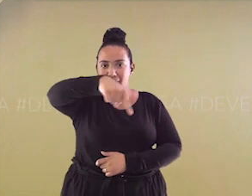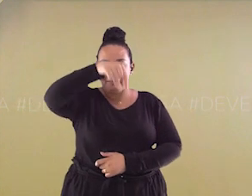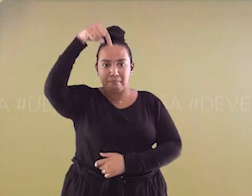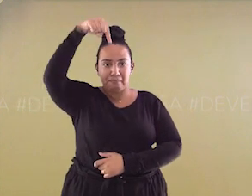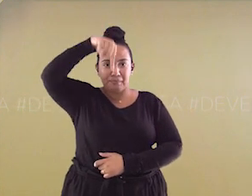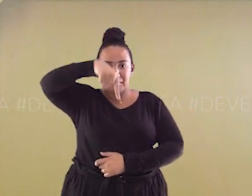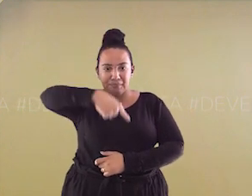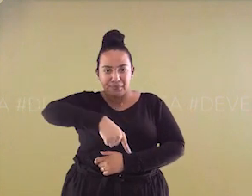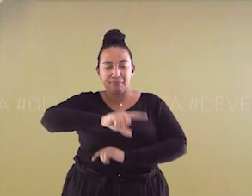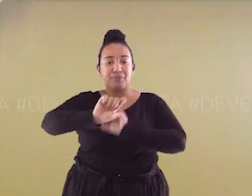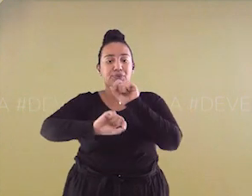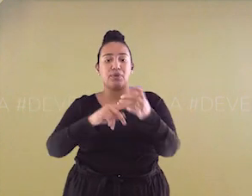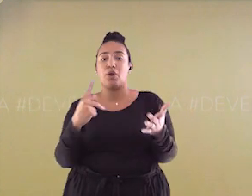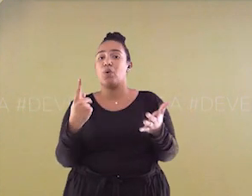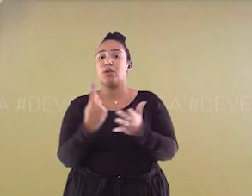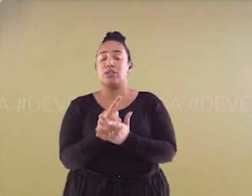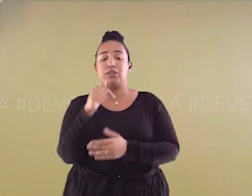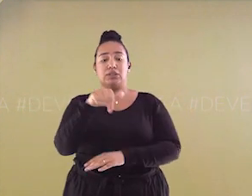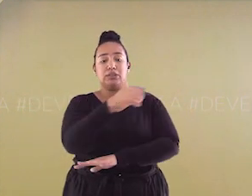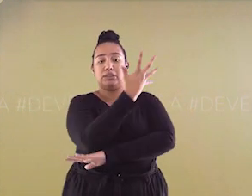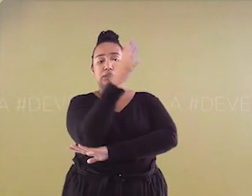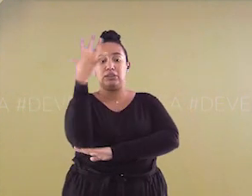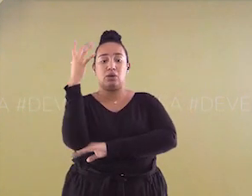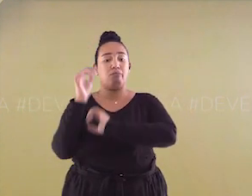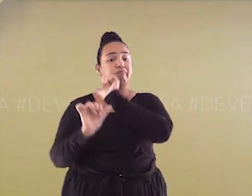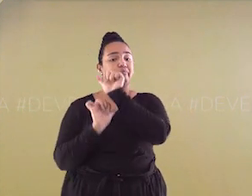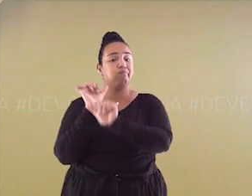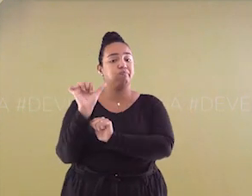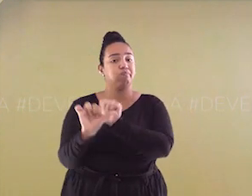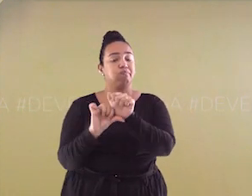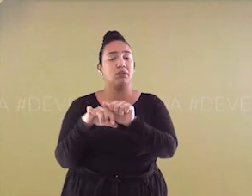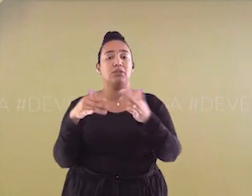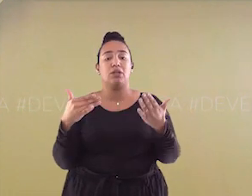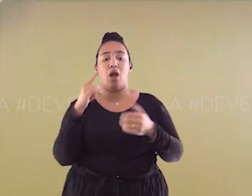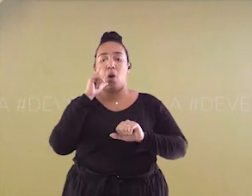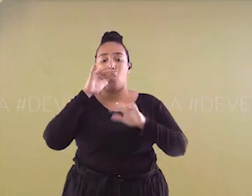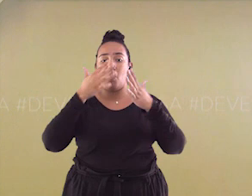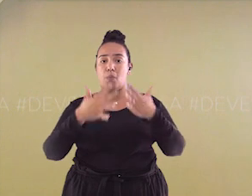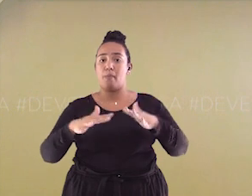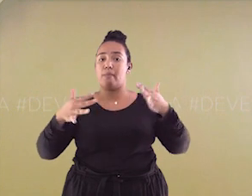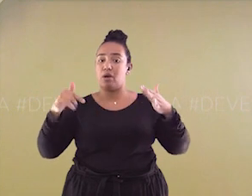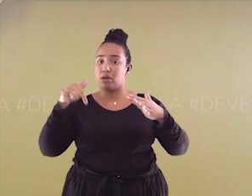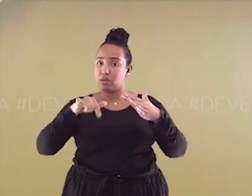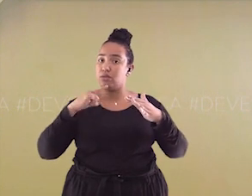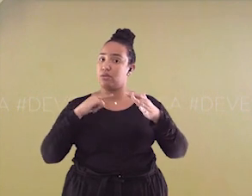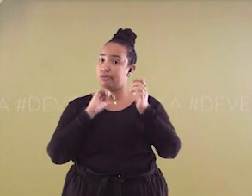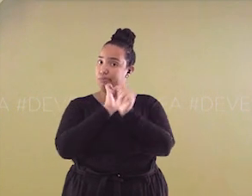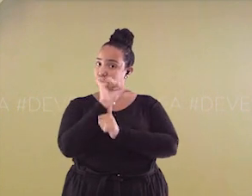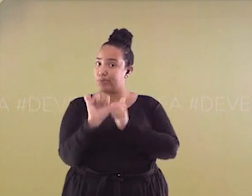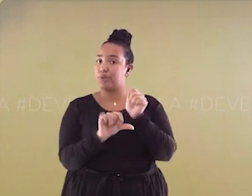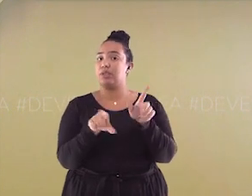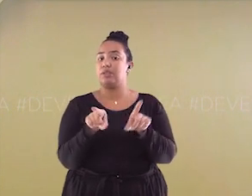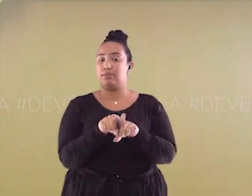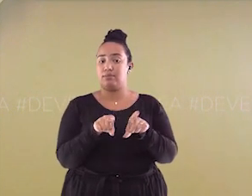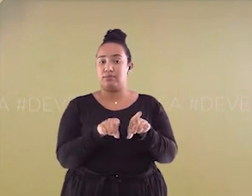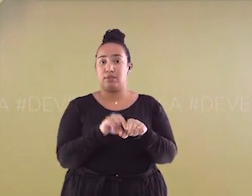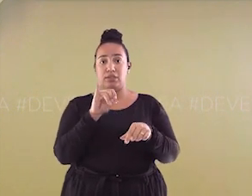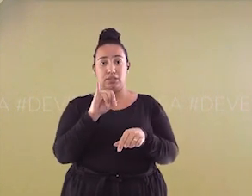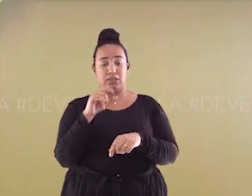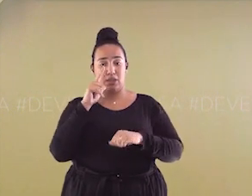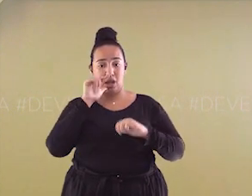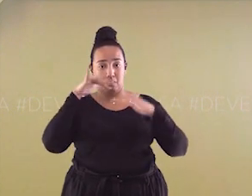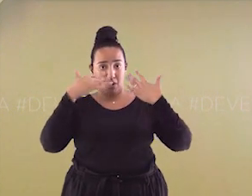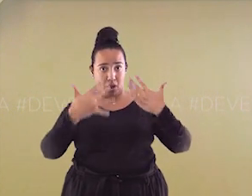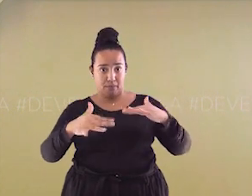O mar, ao longo dos anos, também sofre mudanças e, com o avanço, ele passa a chegar e atingir até pontos onde antes não era